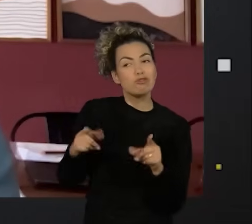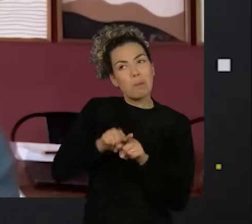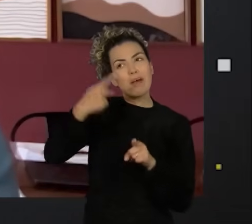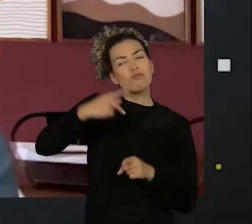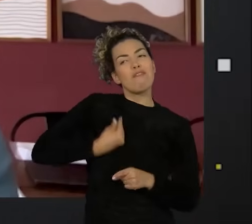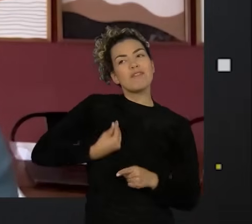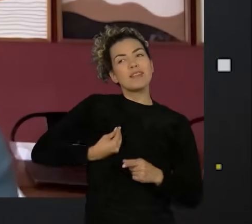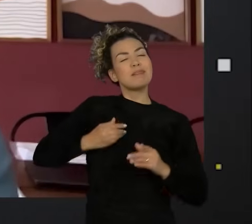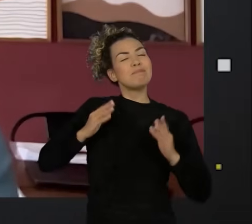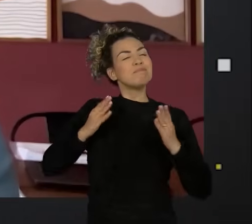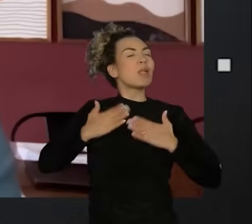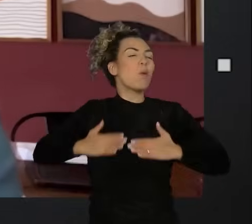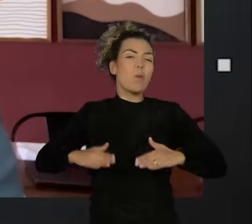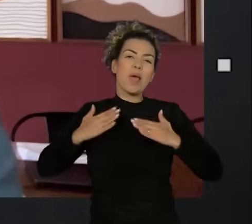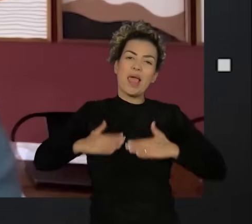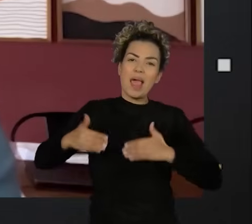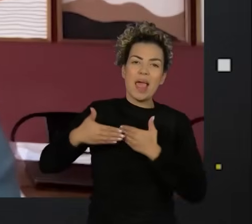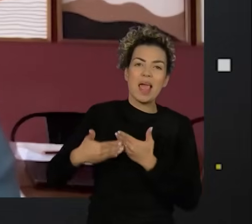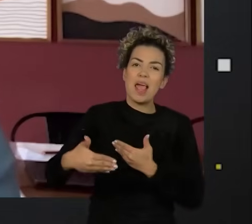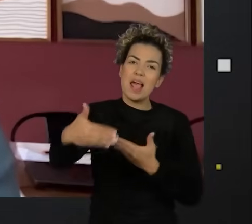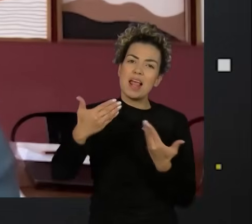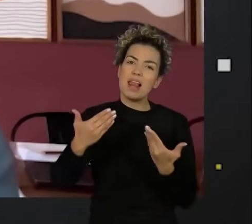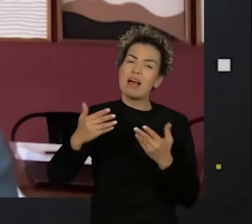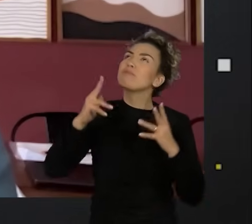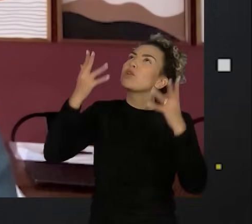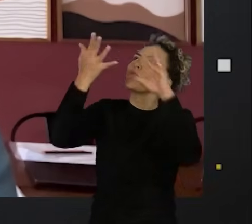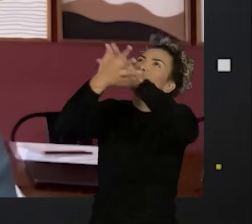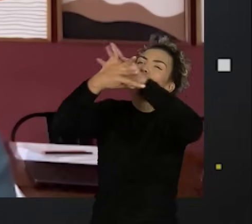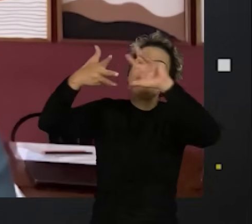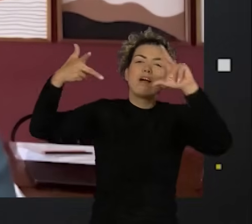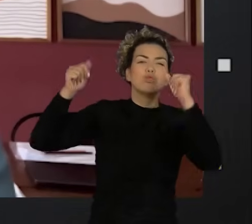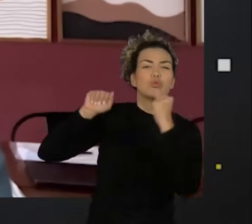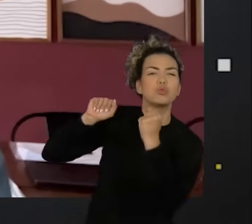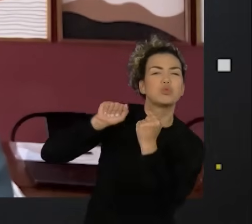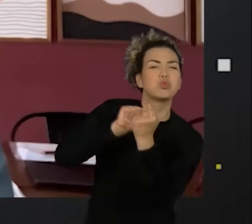vida. Que os deuses te acompanhem sempre.